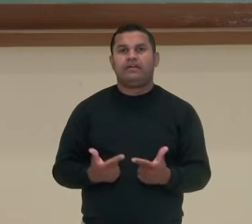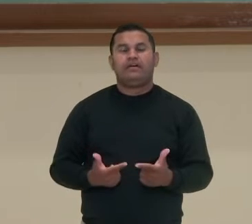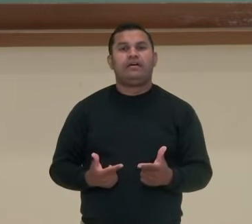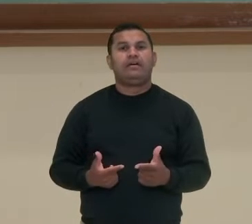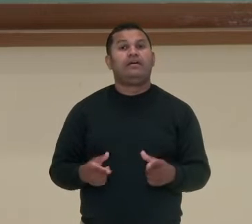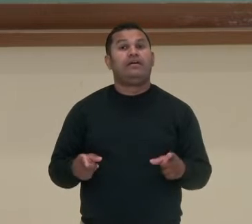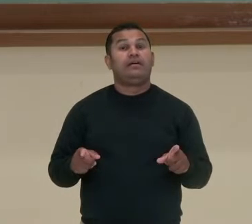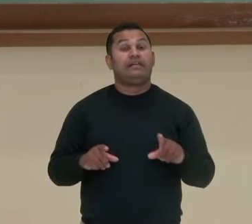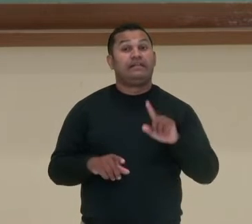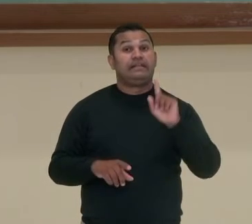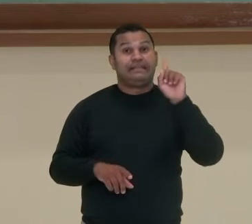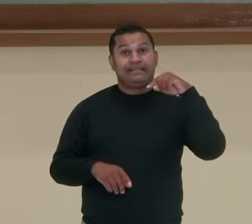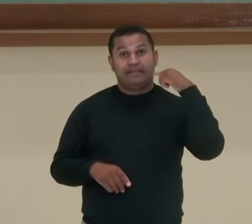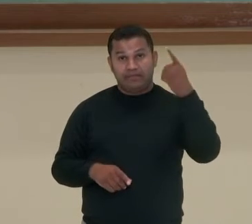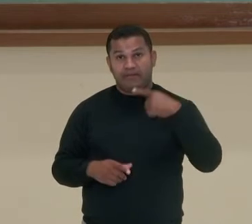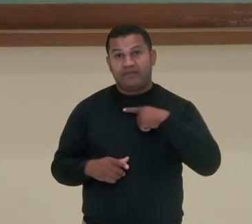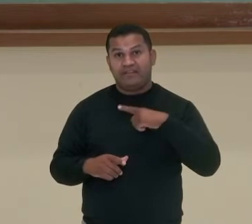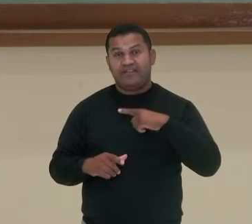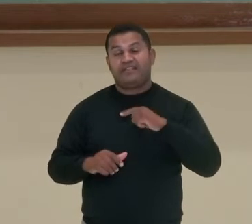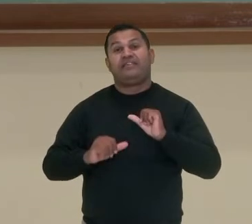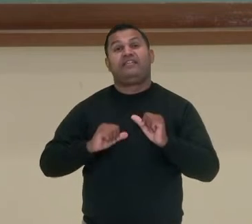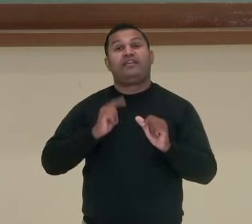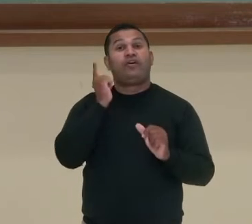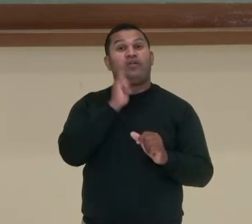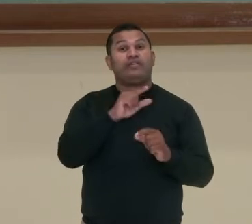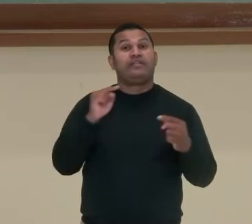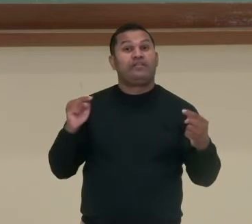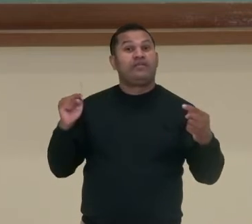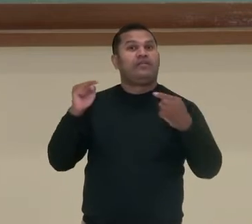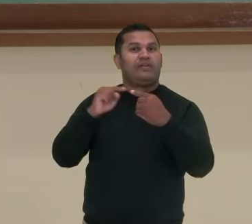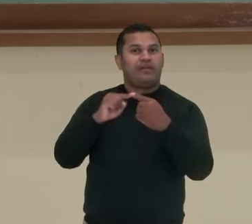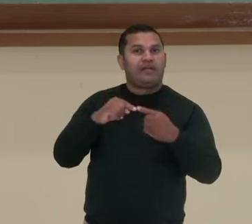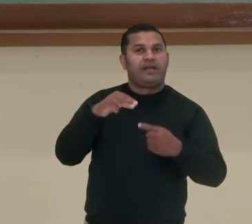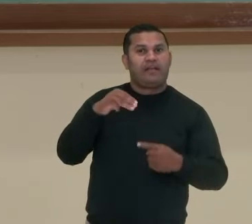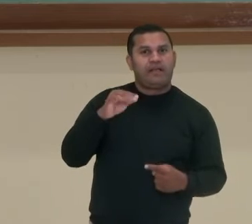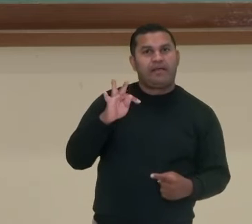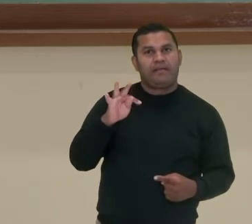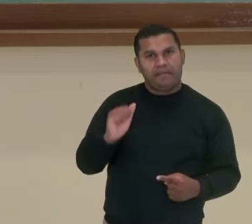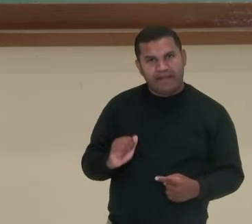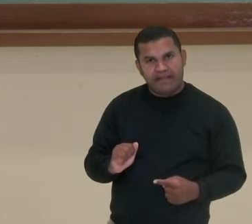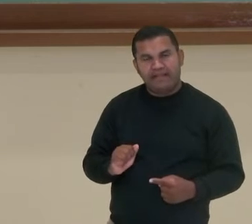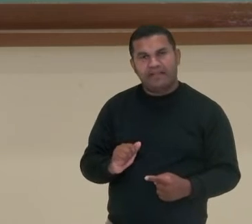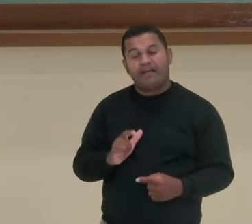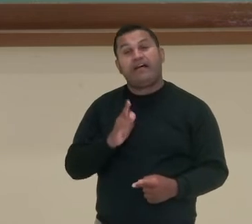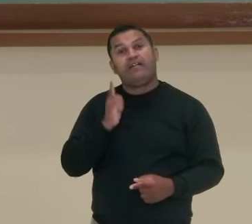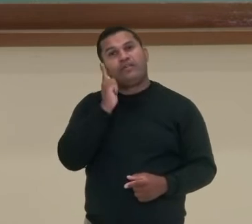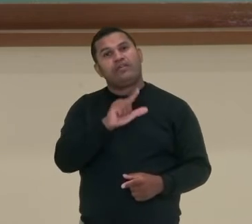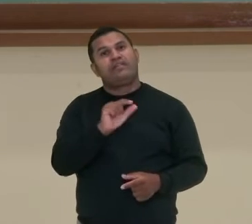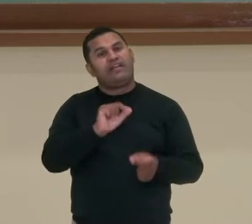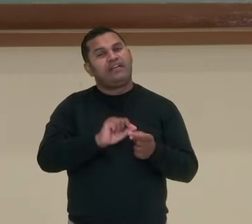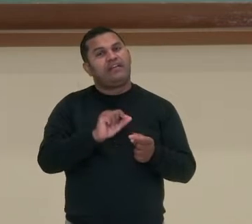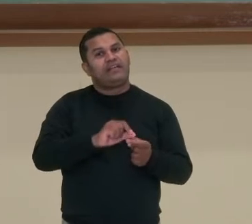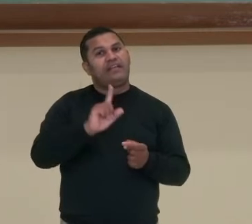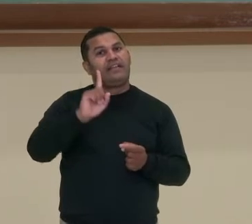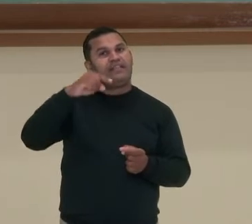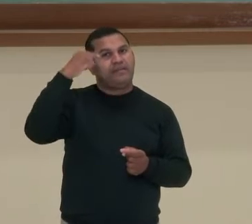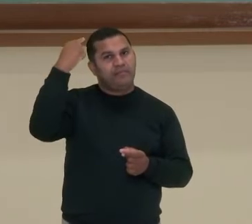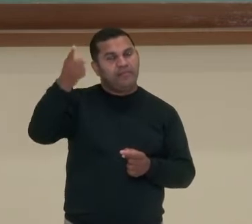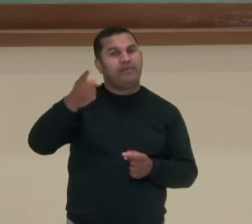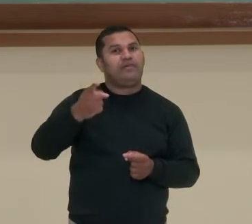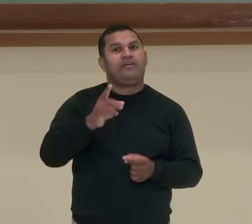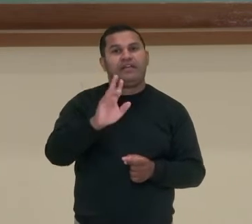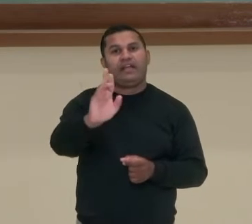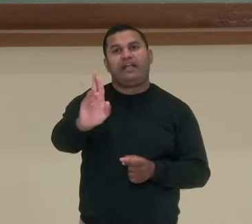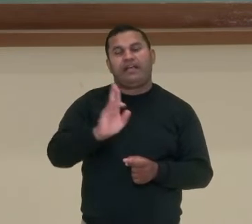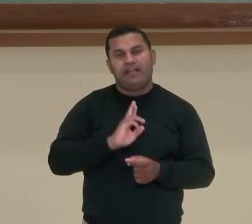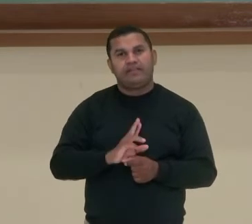colocar a meta, é importante estabelecer o prazo para que você possa fazer uma análise dos resultados. A curto prazo,